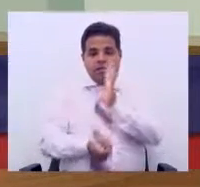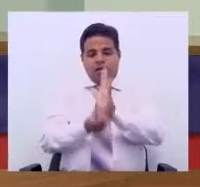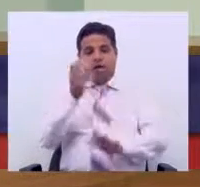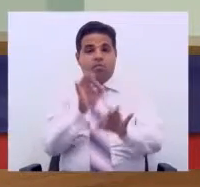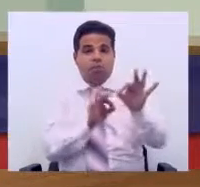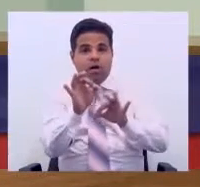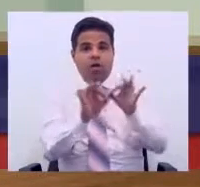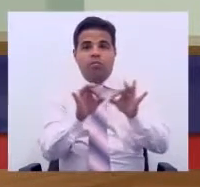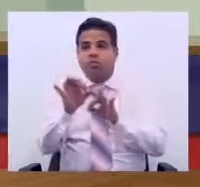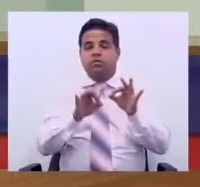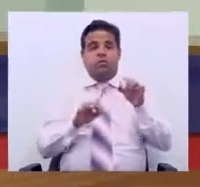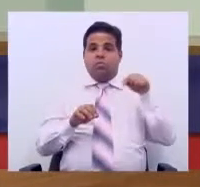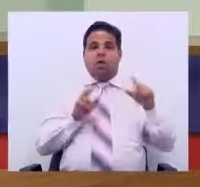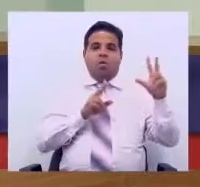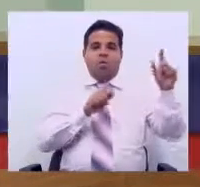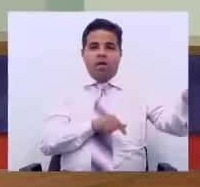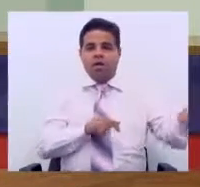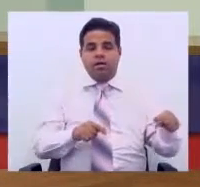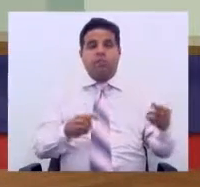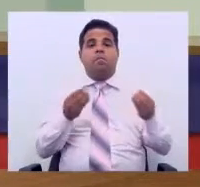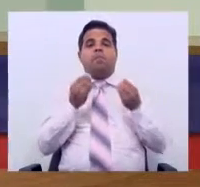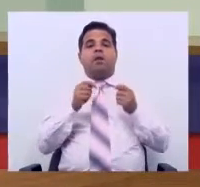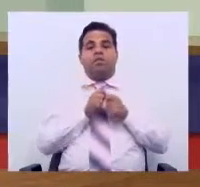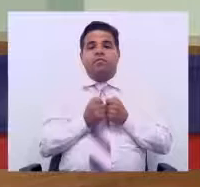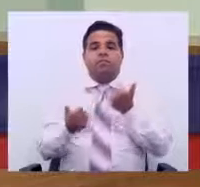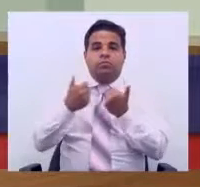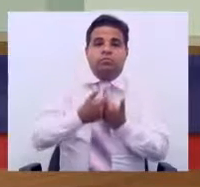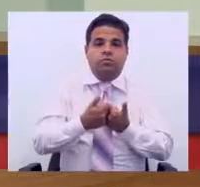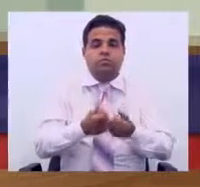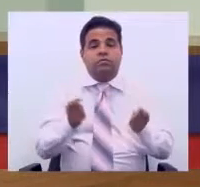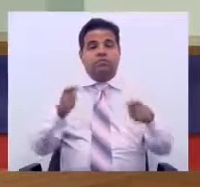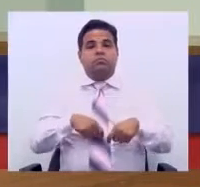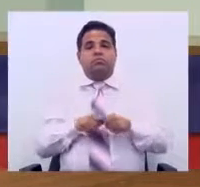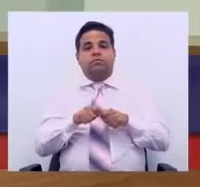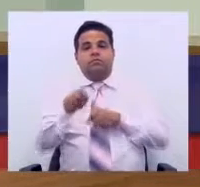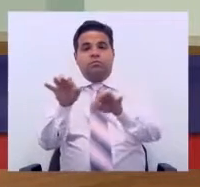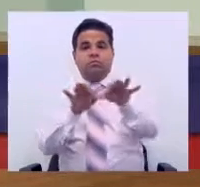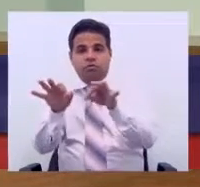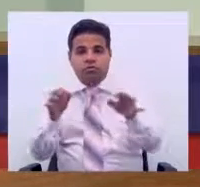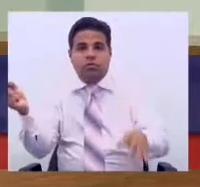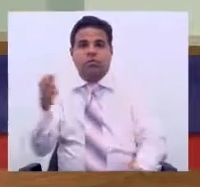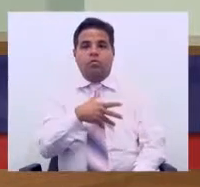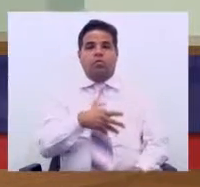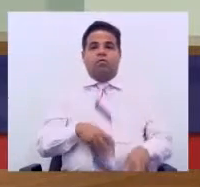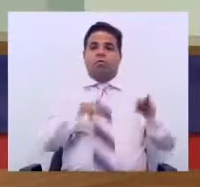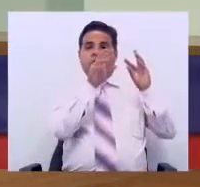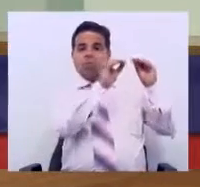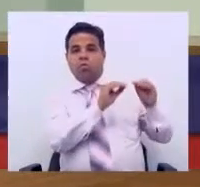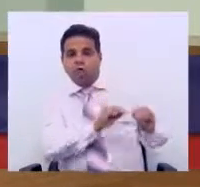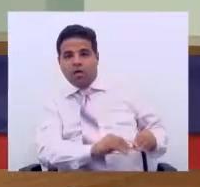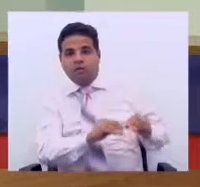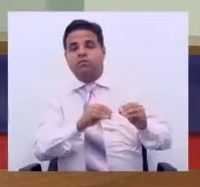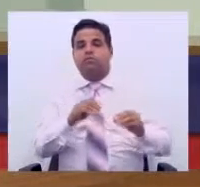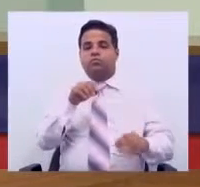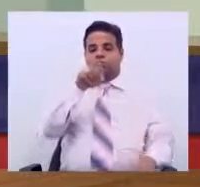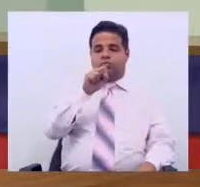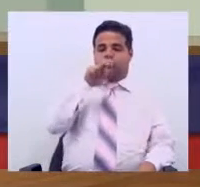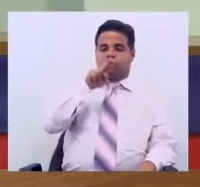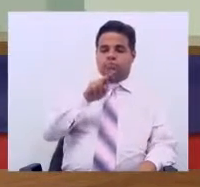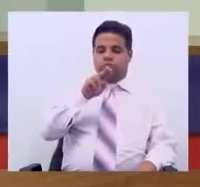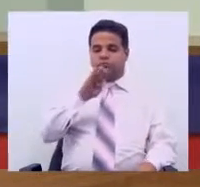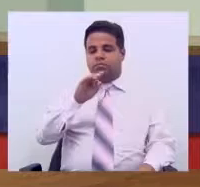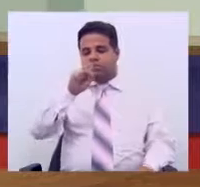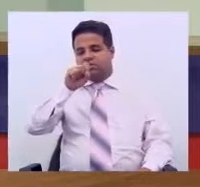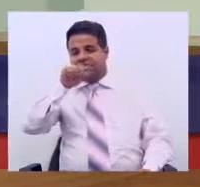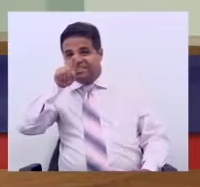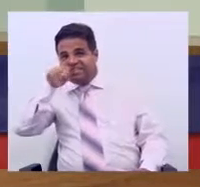projeto que não seja esse. Para que que nós vamos fazer um substitutivo se a gente pode elaborar um projeto novo, colocando no subsídio os 10%